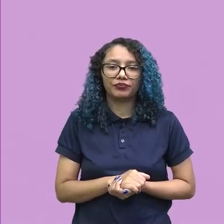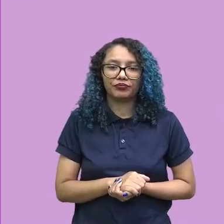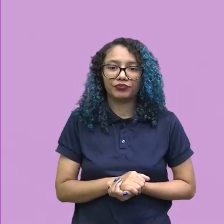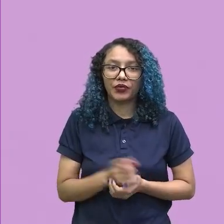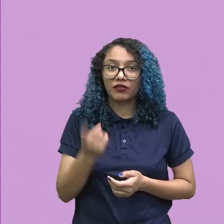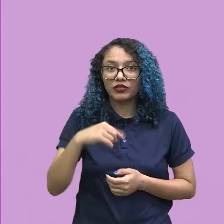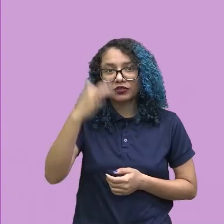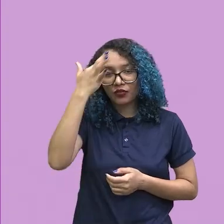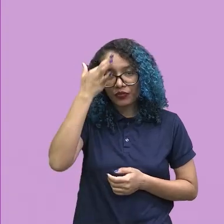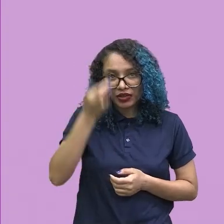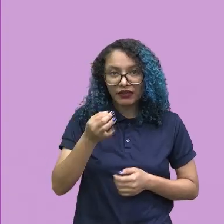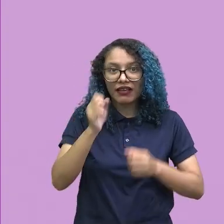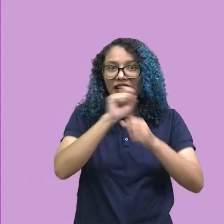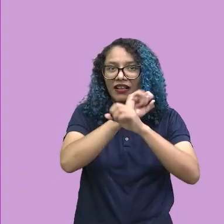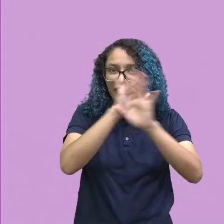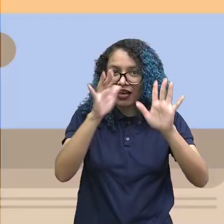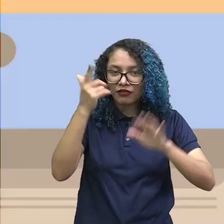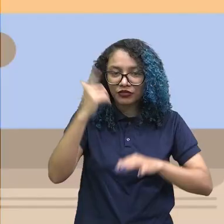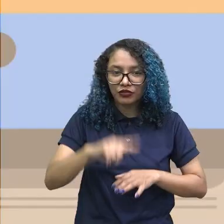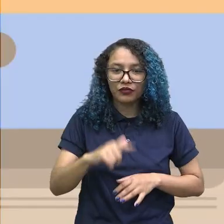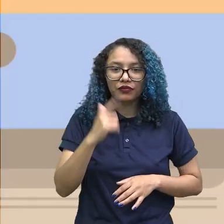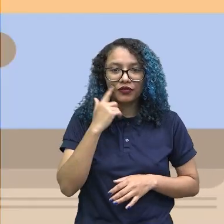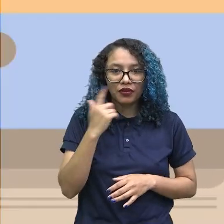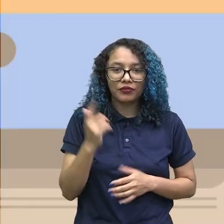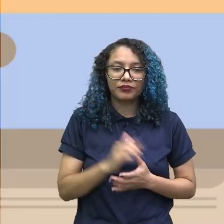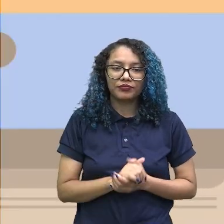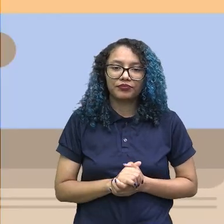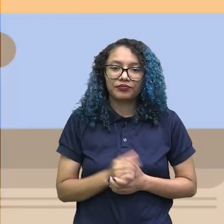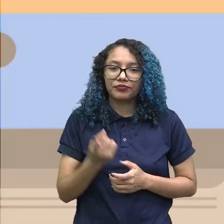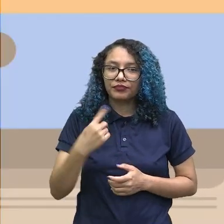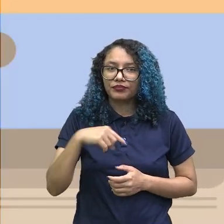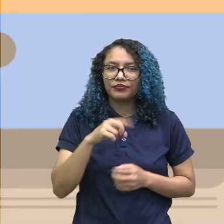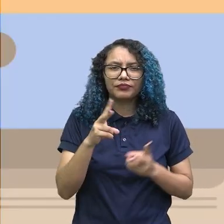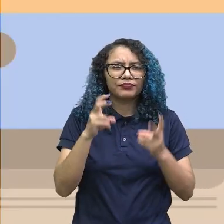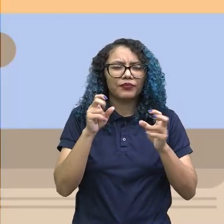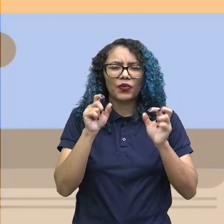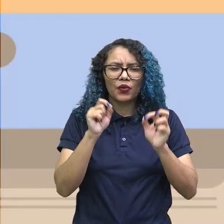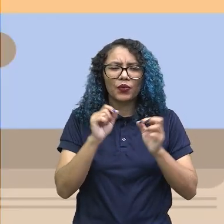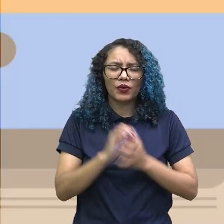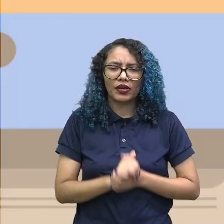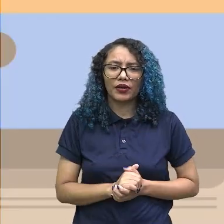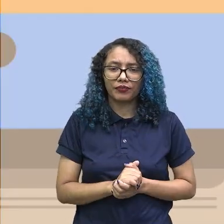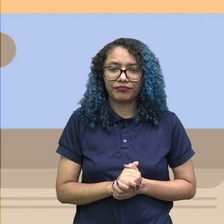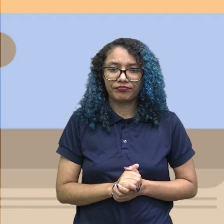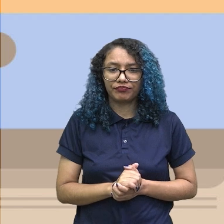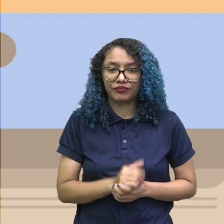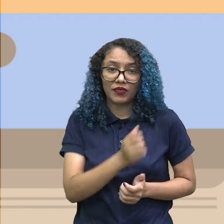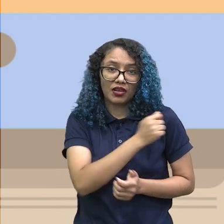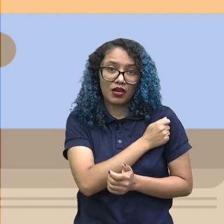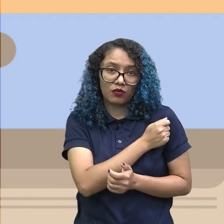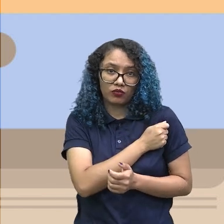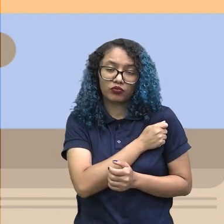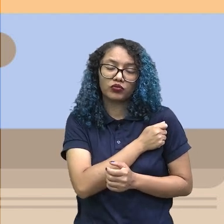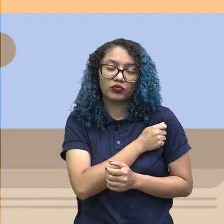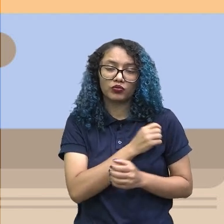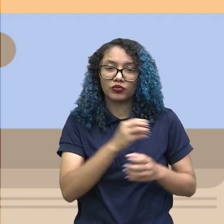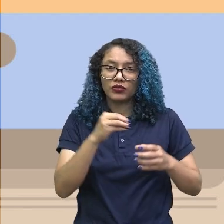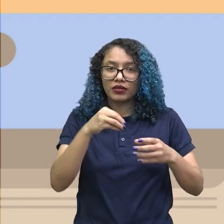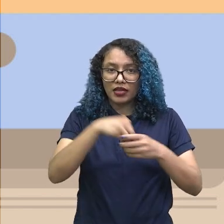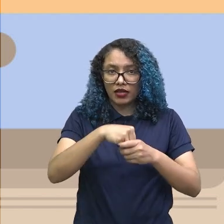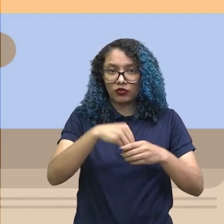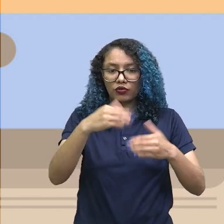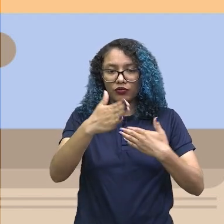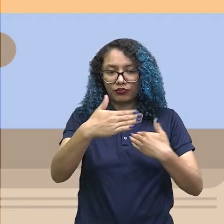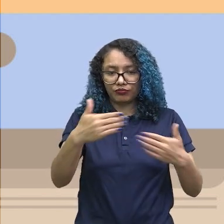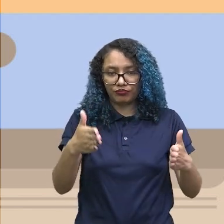aí na compreensão. Observa aí a tua tela. O que é que nós vemos? Nós vemos alunos em sala de aula e cada aluno está